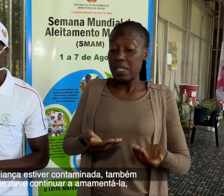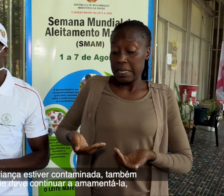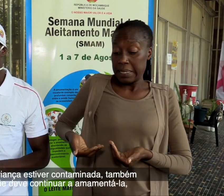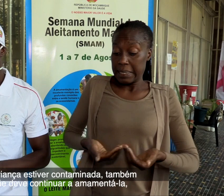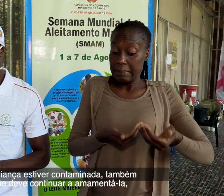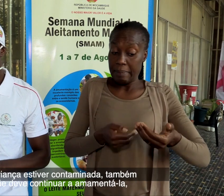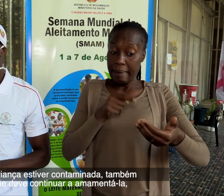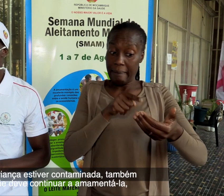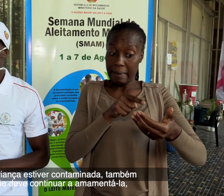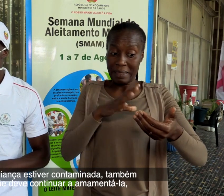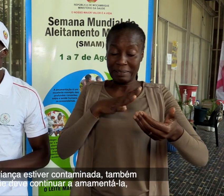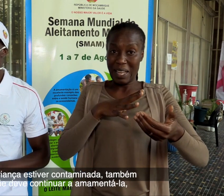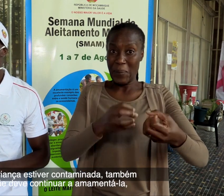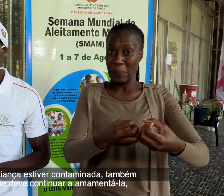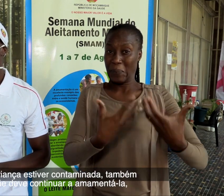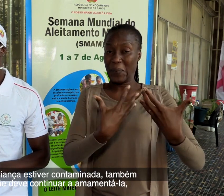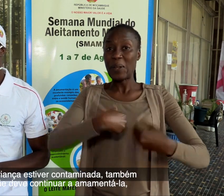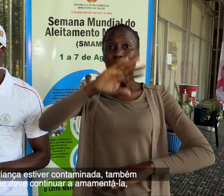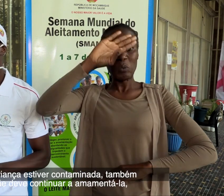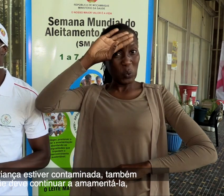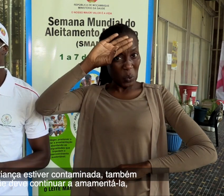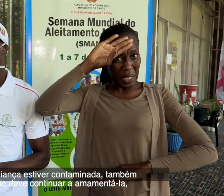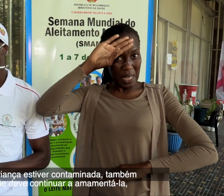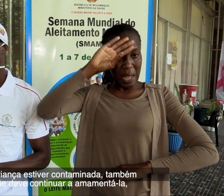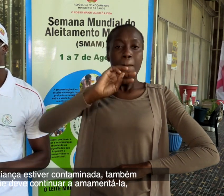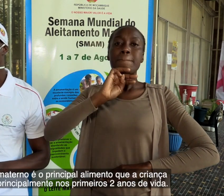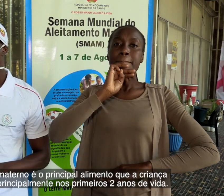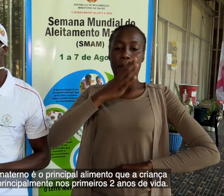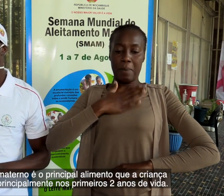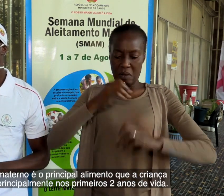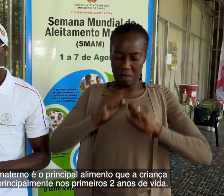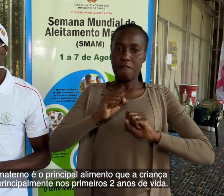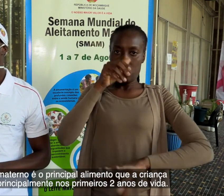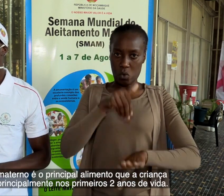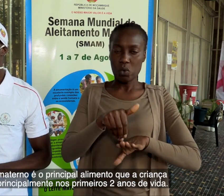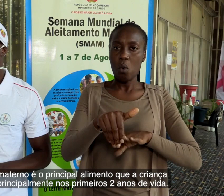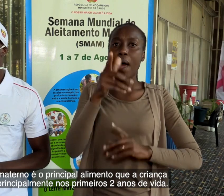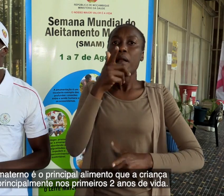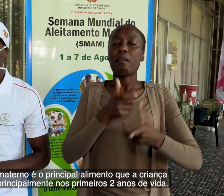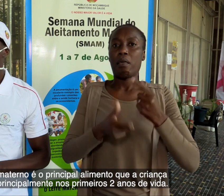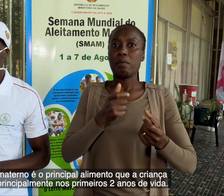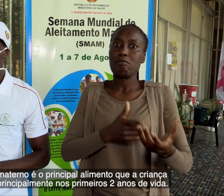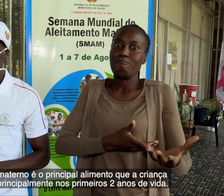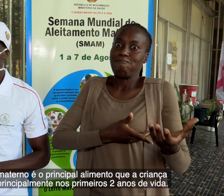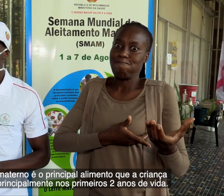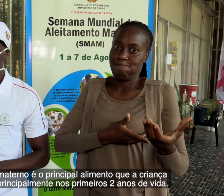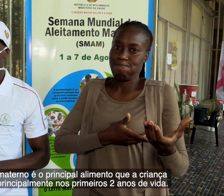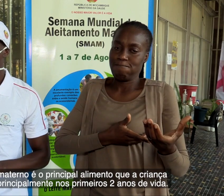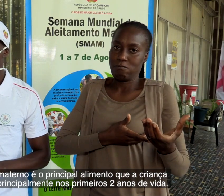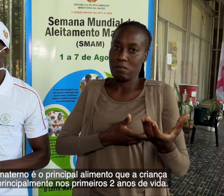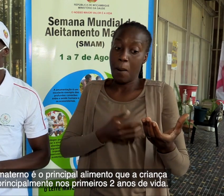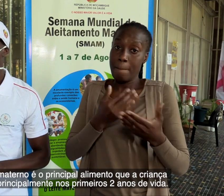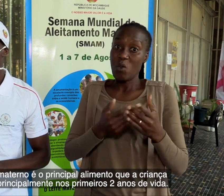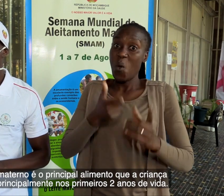contaminada também a mãe deve continuar a amamentar afinal de contas o leite materno é o principal